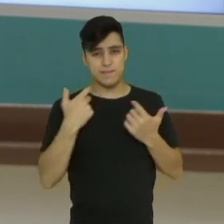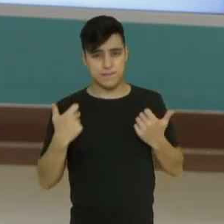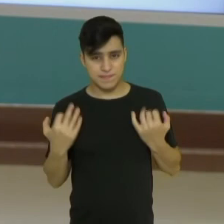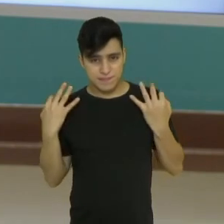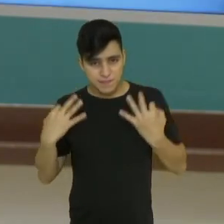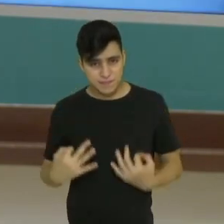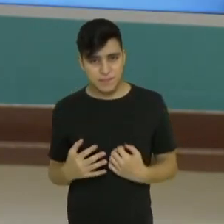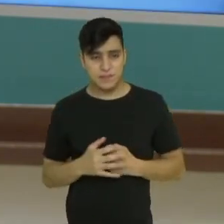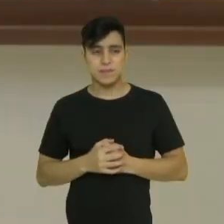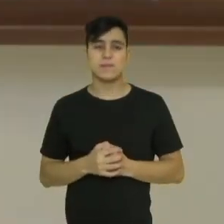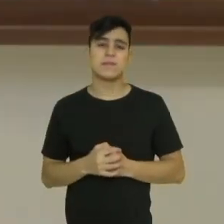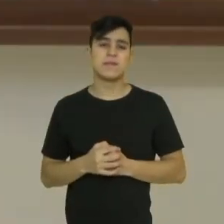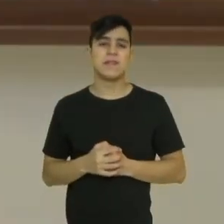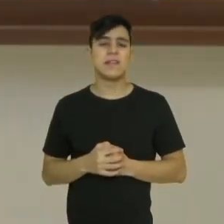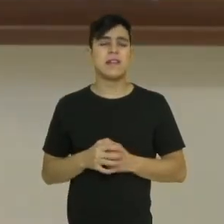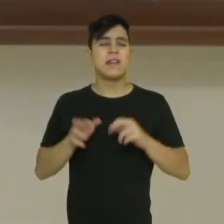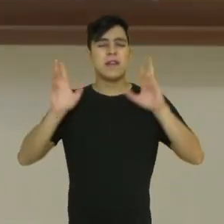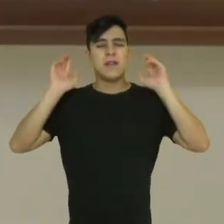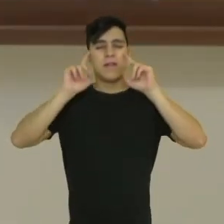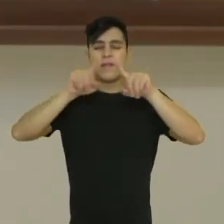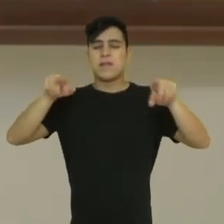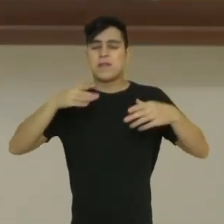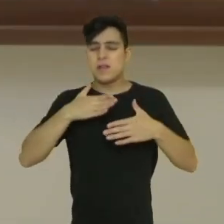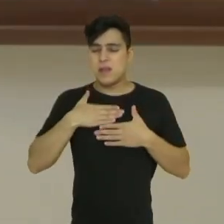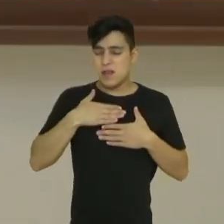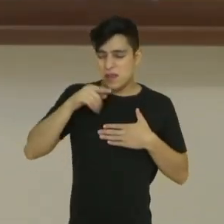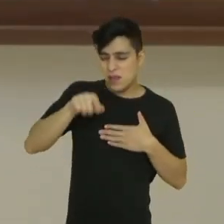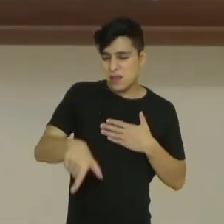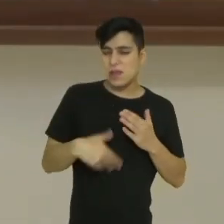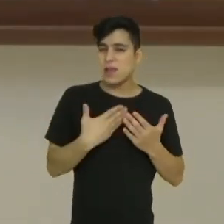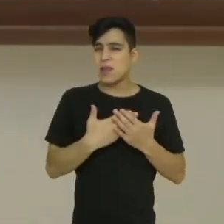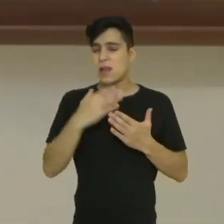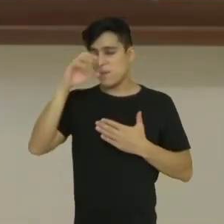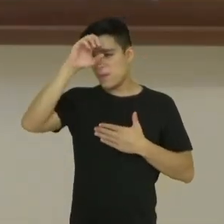pessoal? Espero que essa aula tenha sido proveitosa,